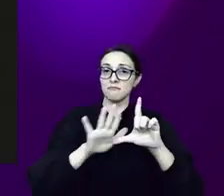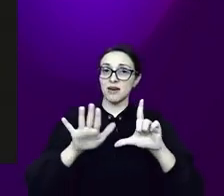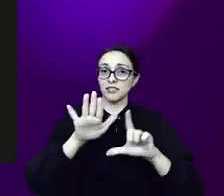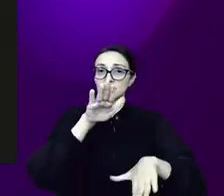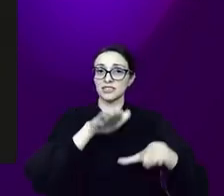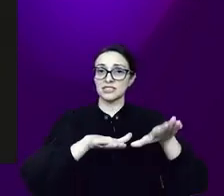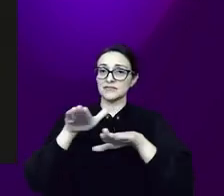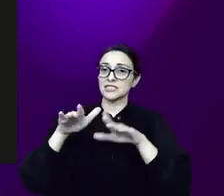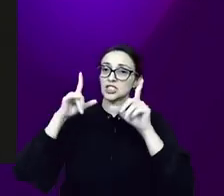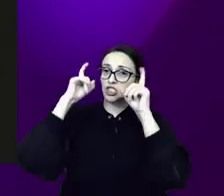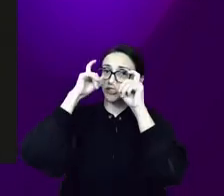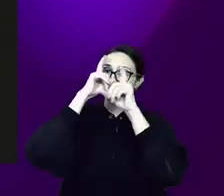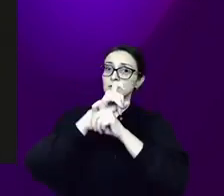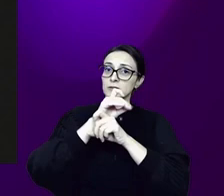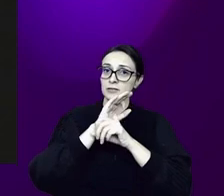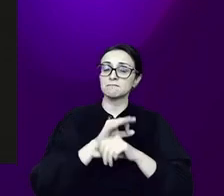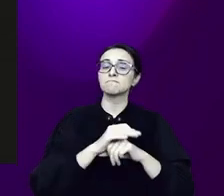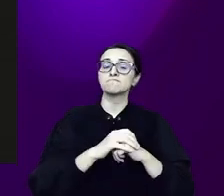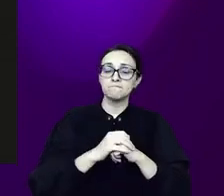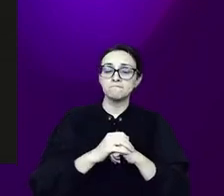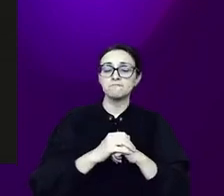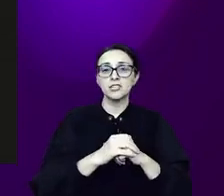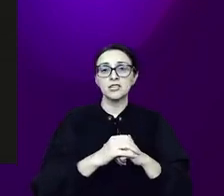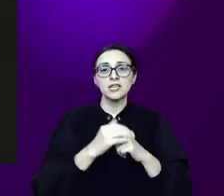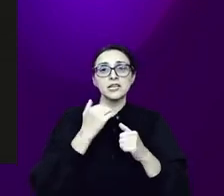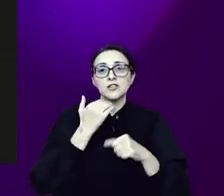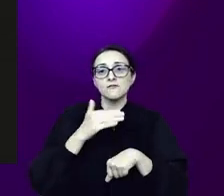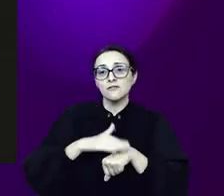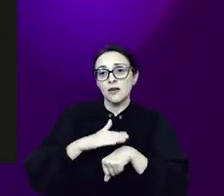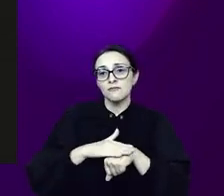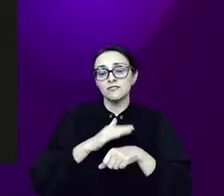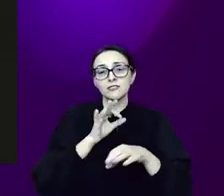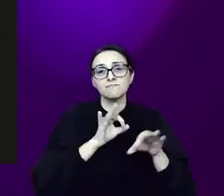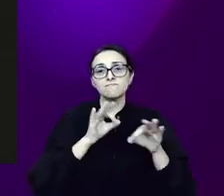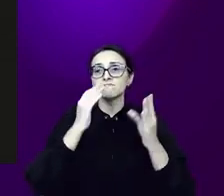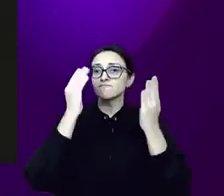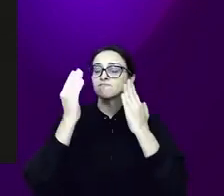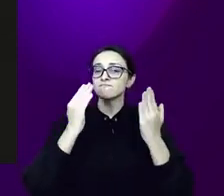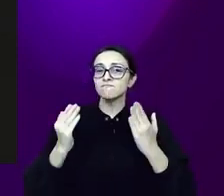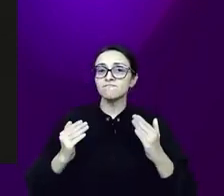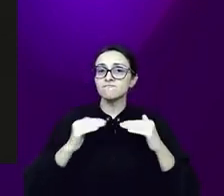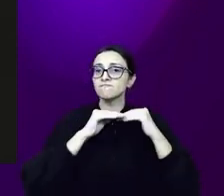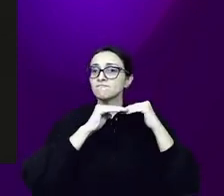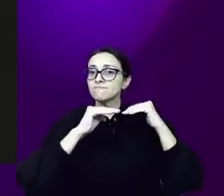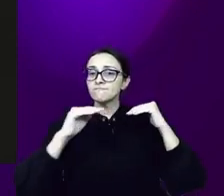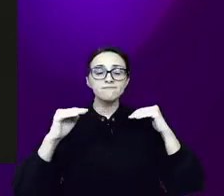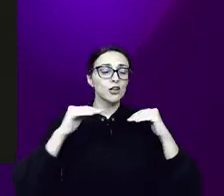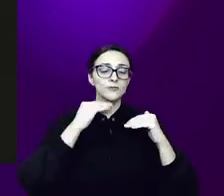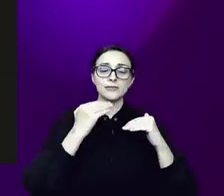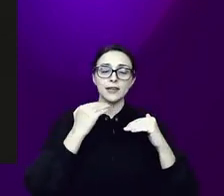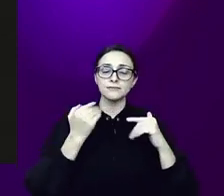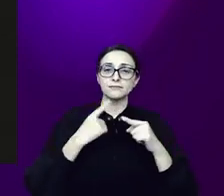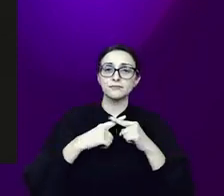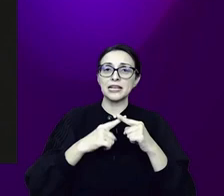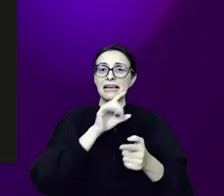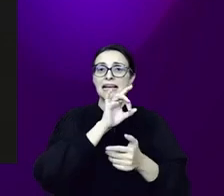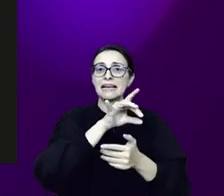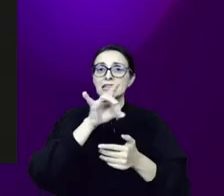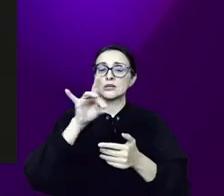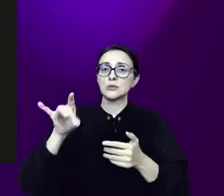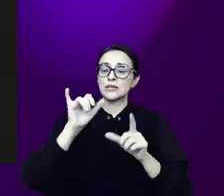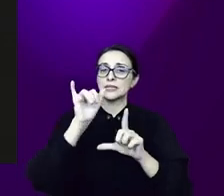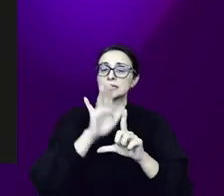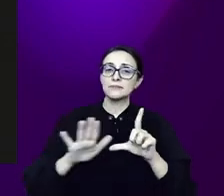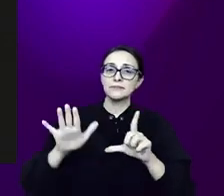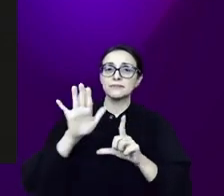vezes, dificulta e complica, porque a gente não pode fazer uma comparação homogênea. Porque eu acho que cada aquisição de